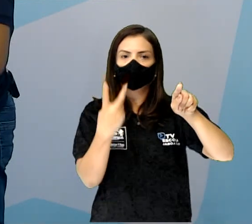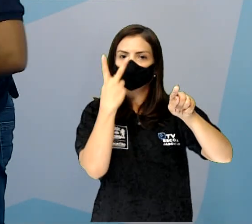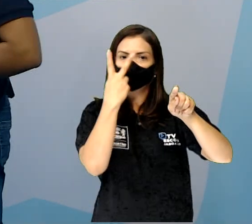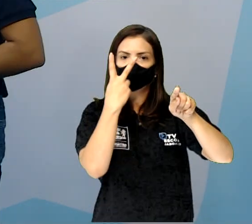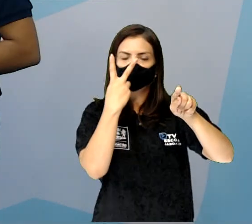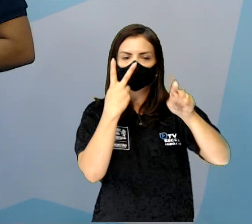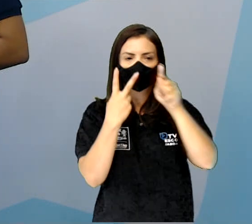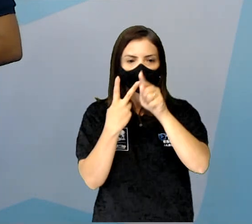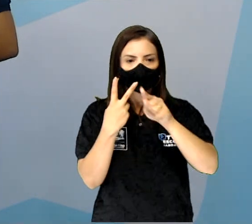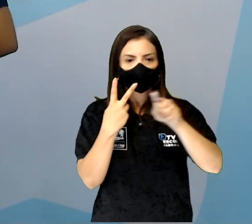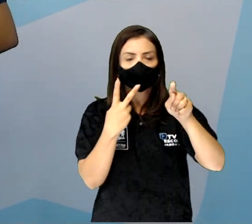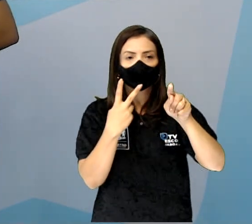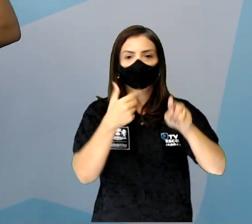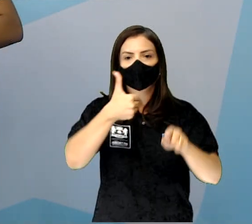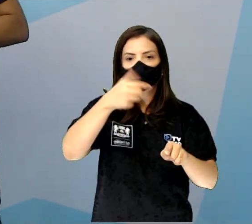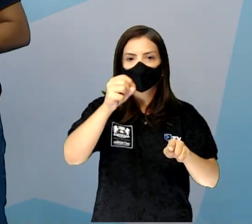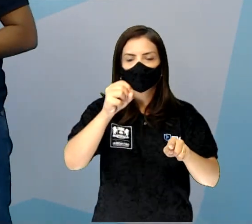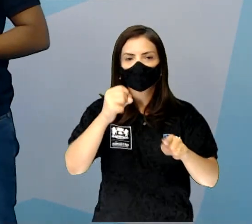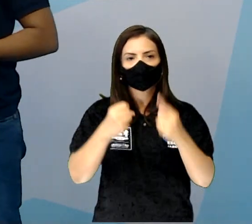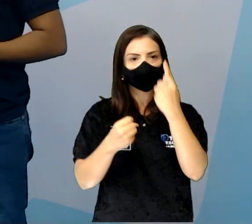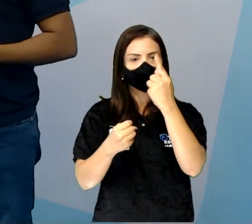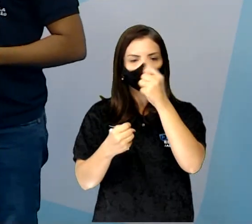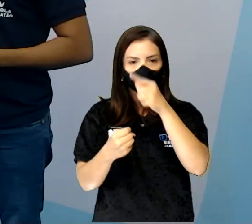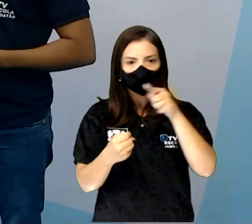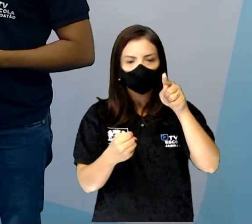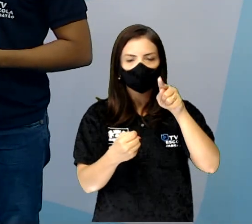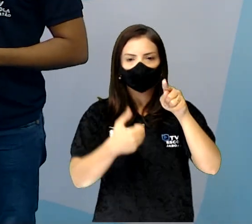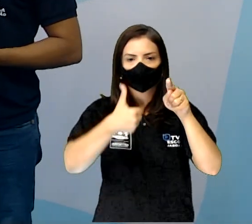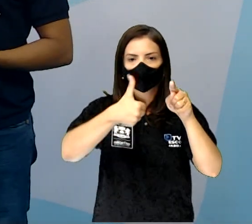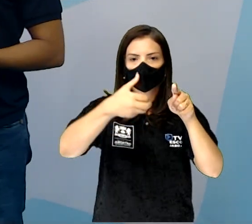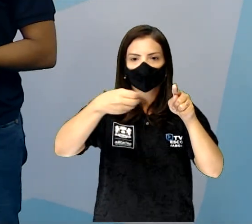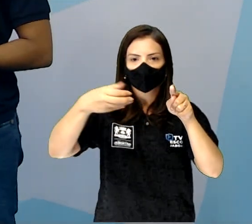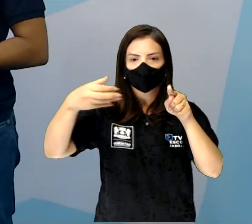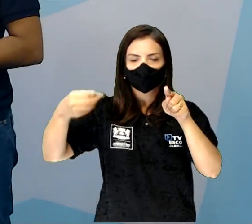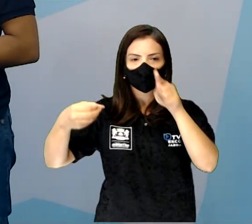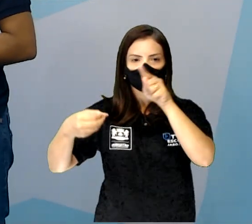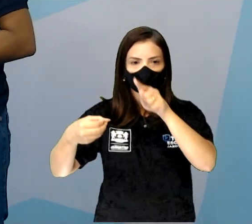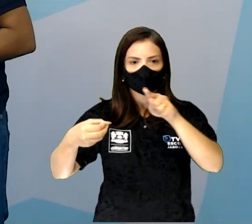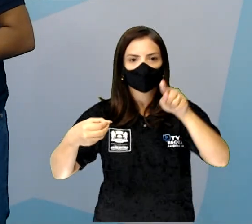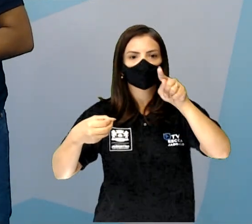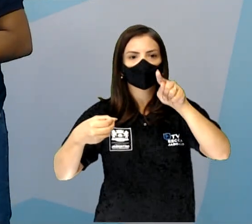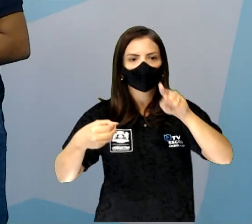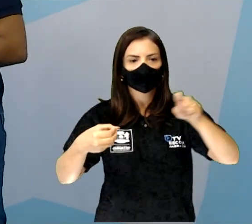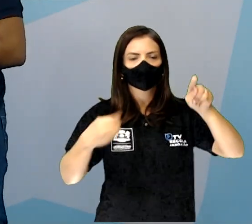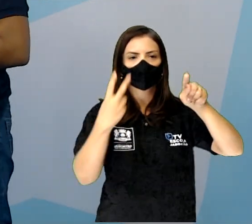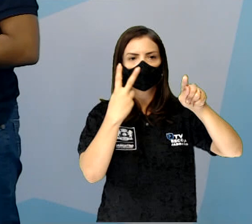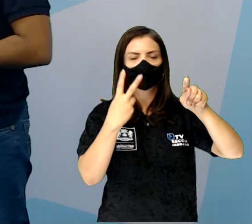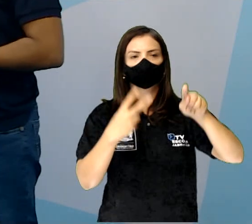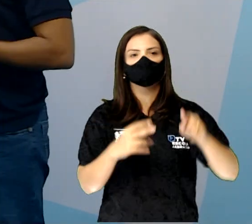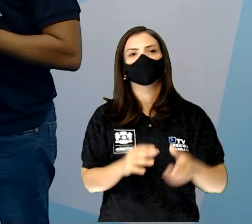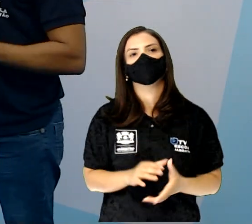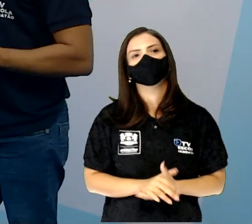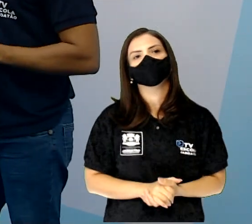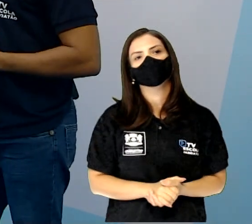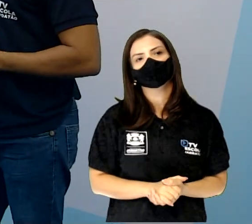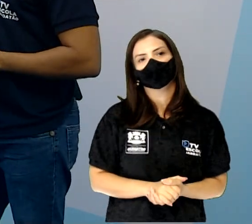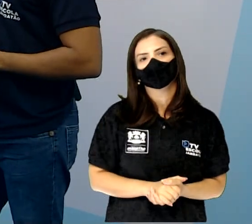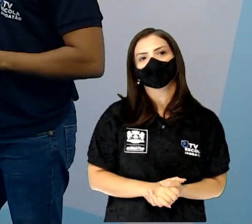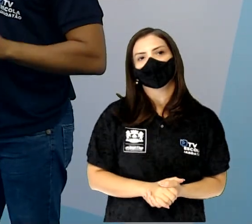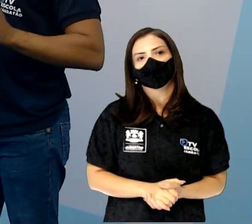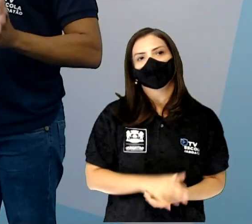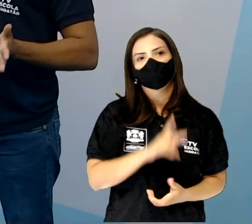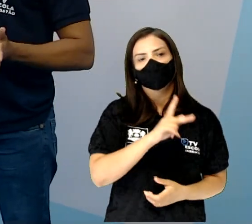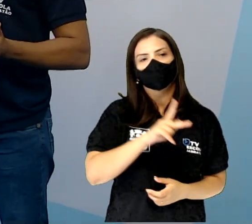2. Ok? Outro exemplo. Na sala de aula, a professora descobriu que 40% dos alunos